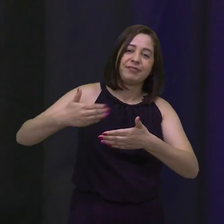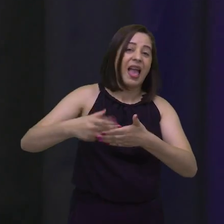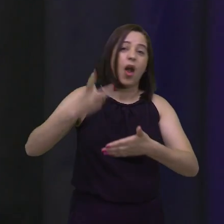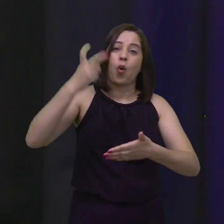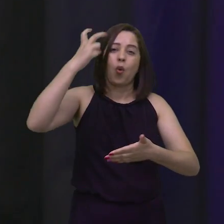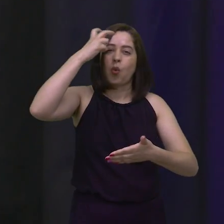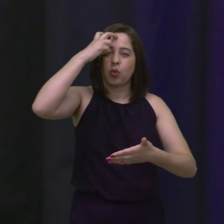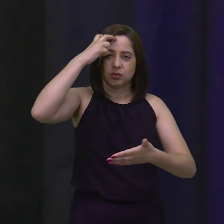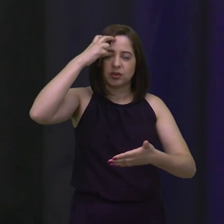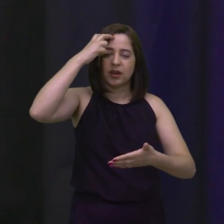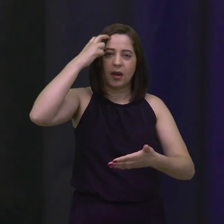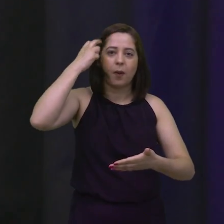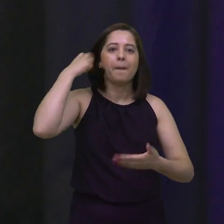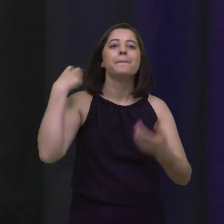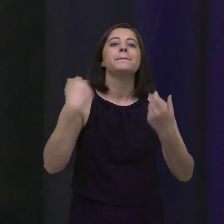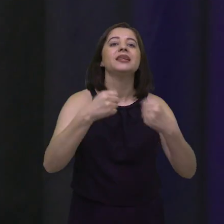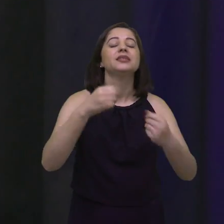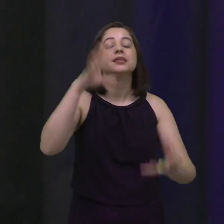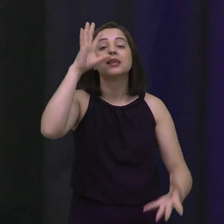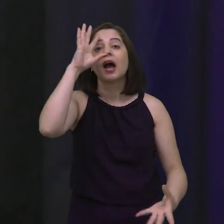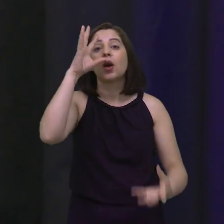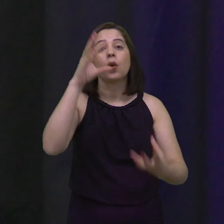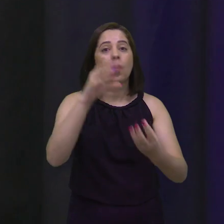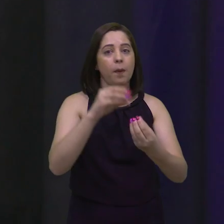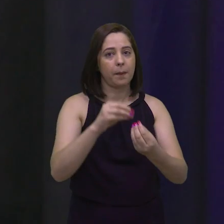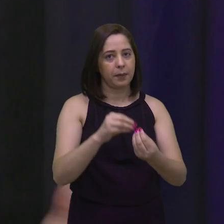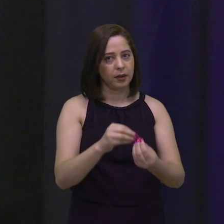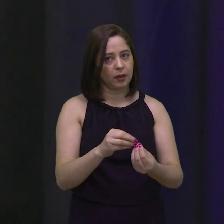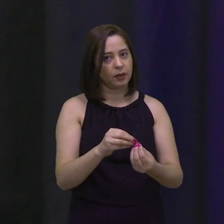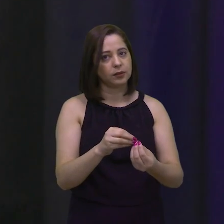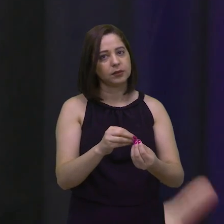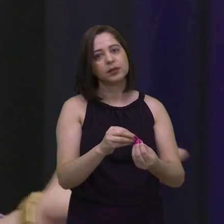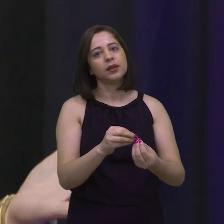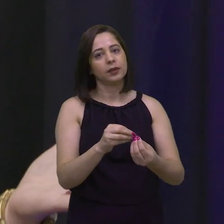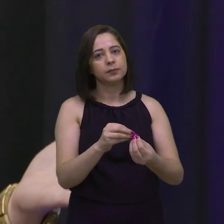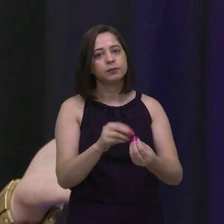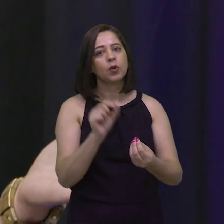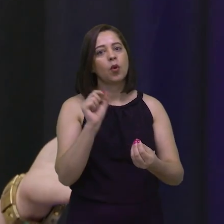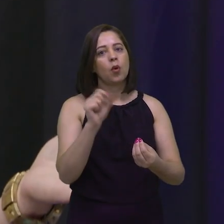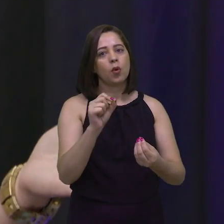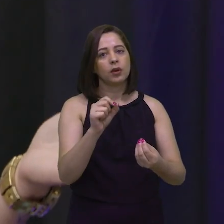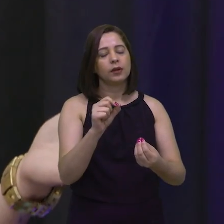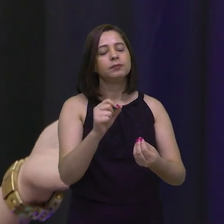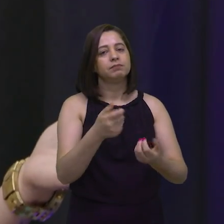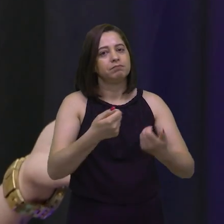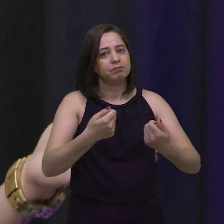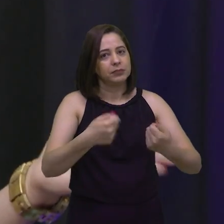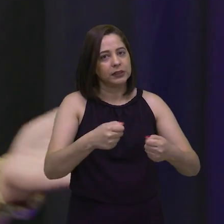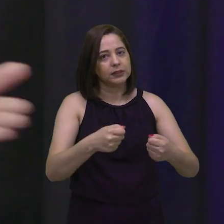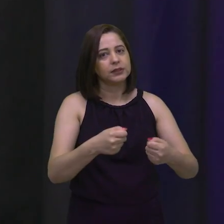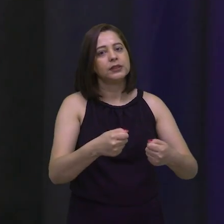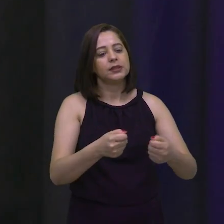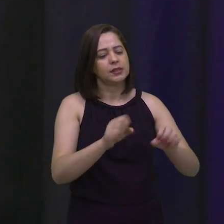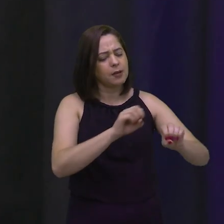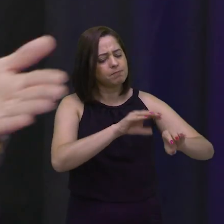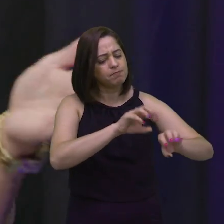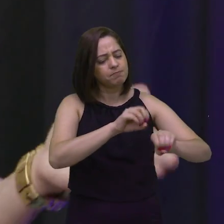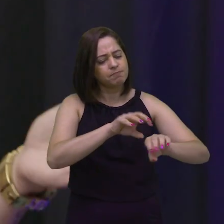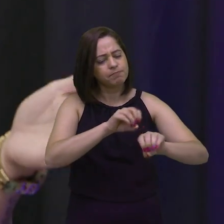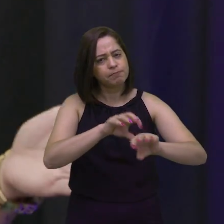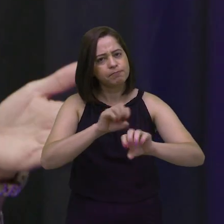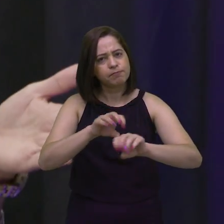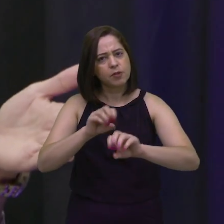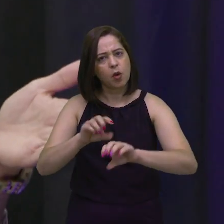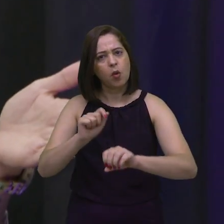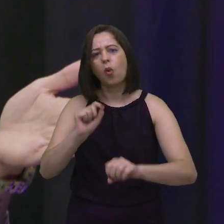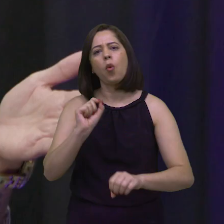sobre cultura, nós precisamos entender que a base é da educação e isso torna-se cultura. Cultura